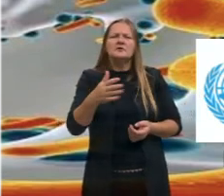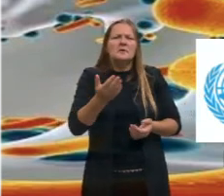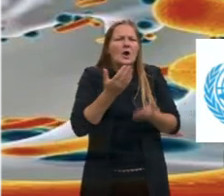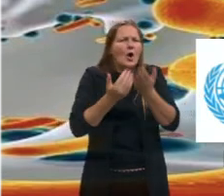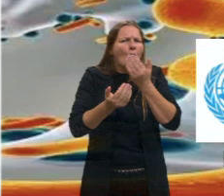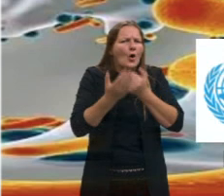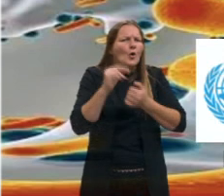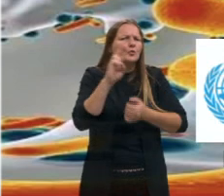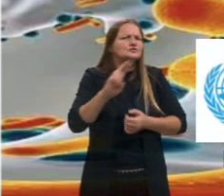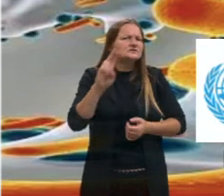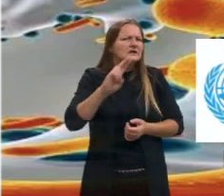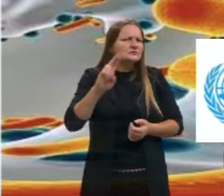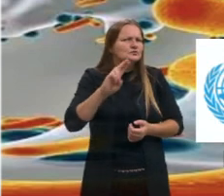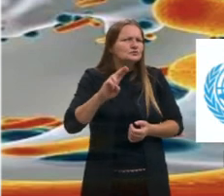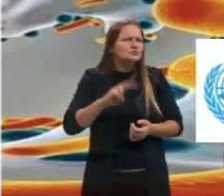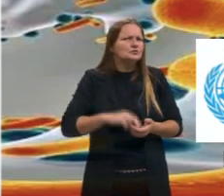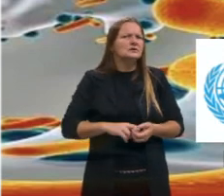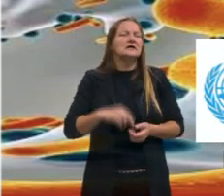consumidas